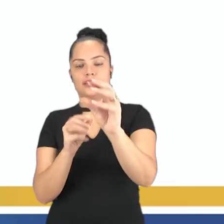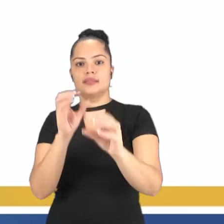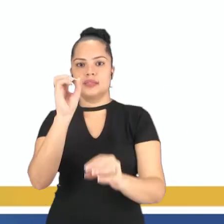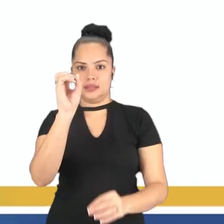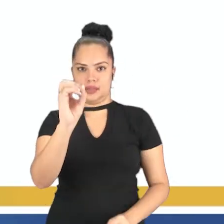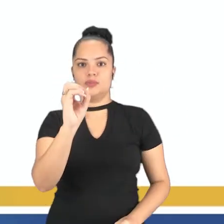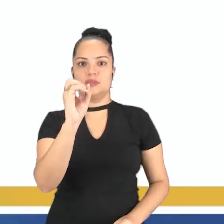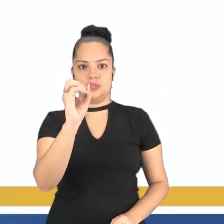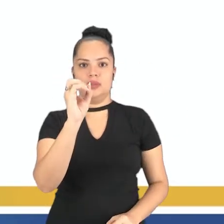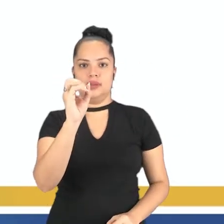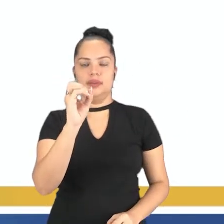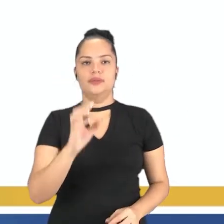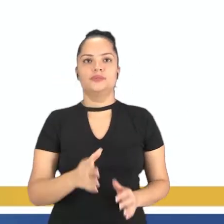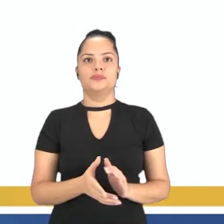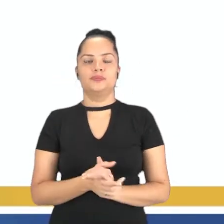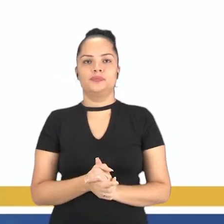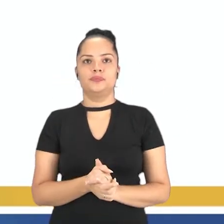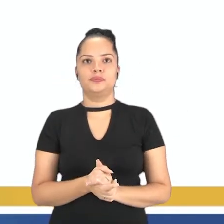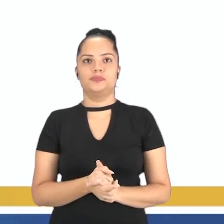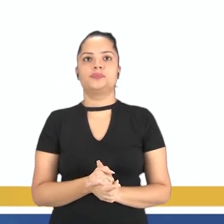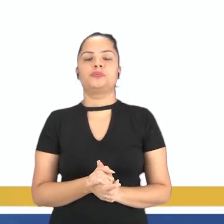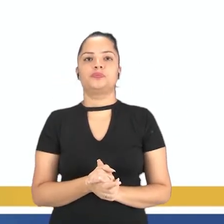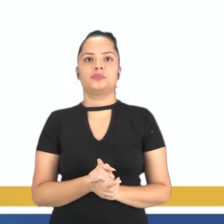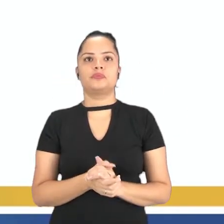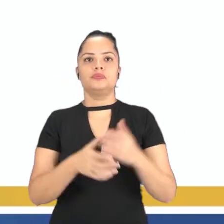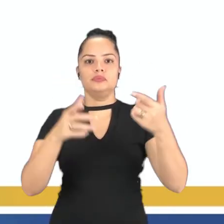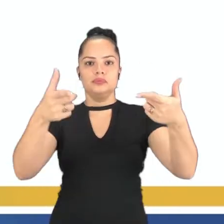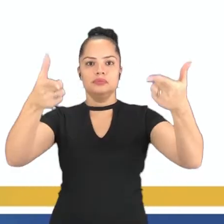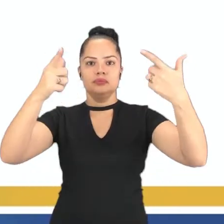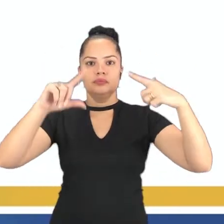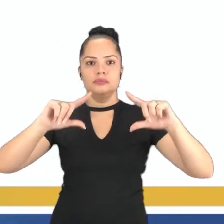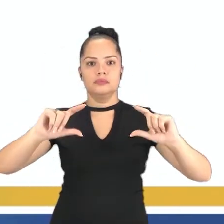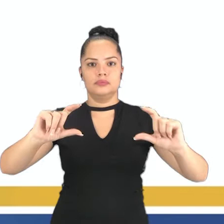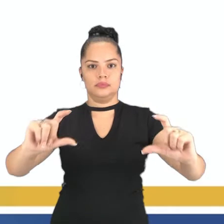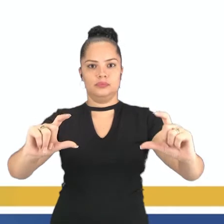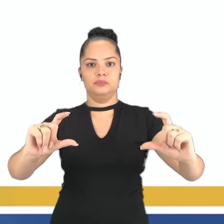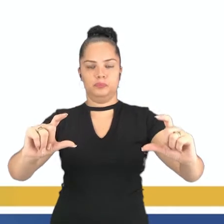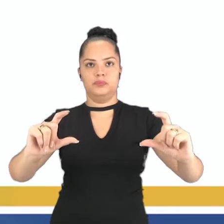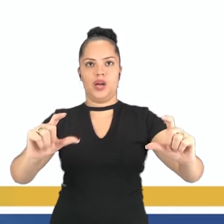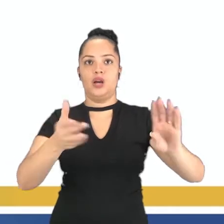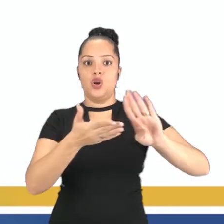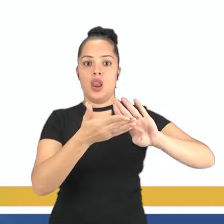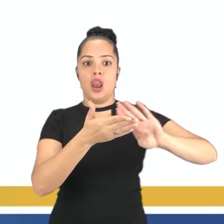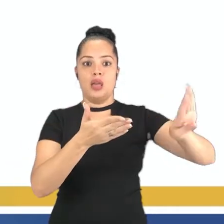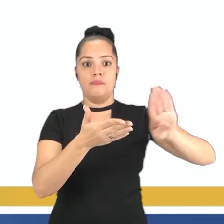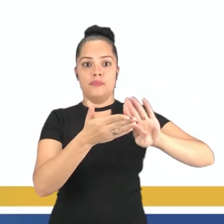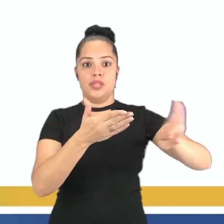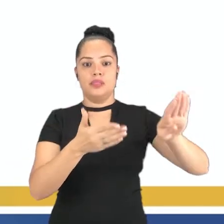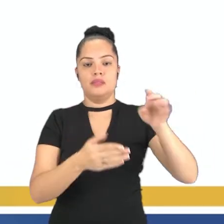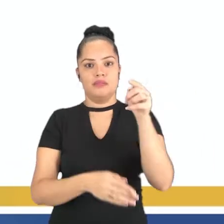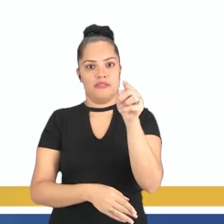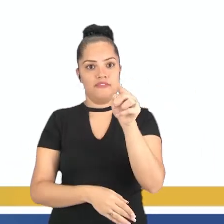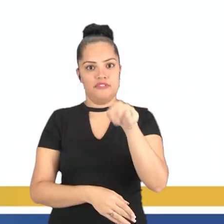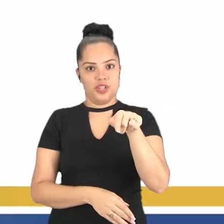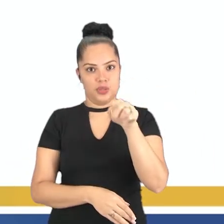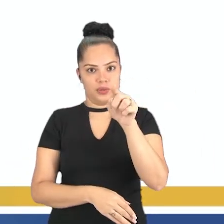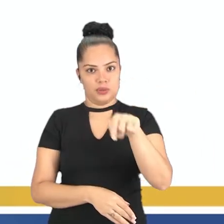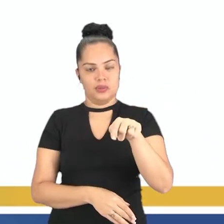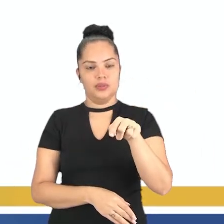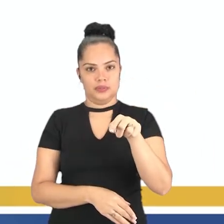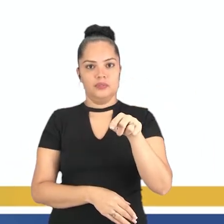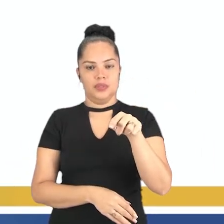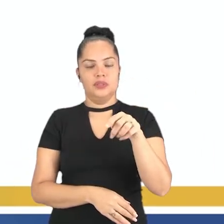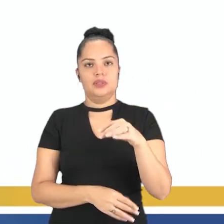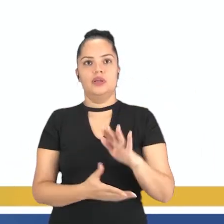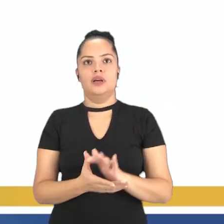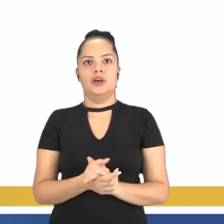ok? Na outra linha, o que nós vamos fazer? Nós vamos tirar a vírgula, certo? Quando eu tiro a vírgula de 45,0,